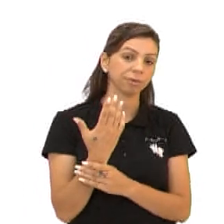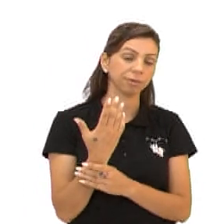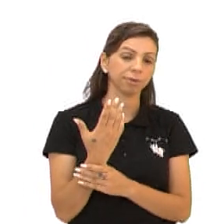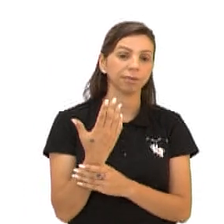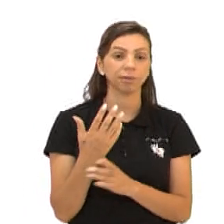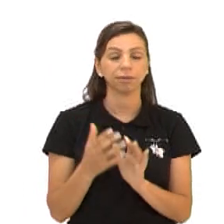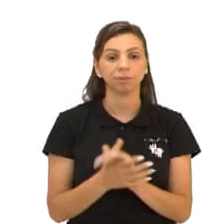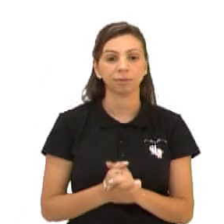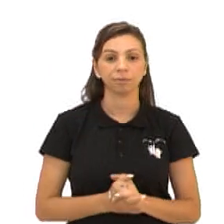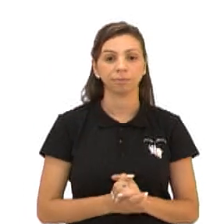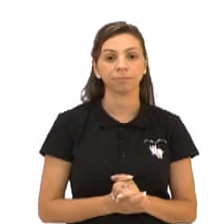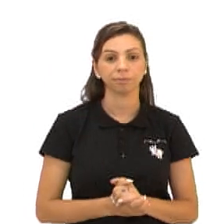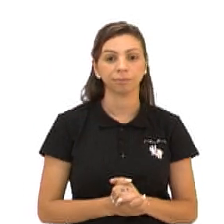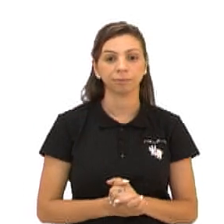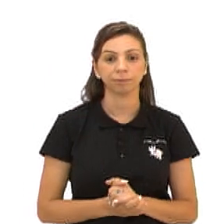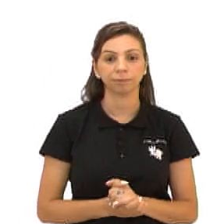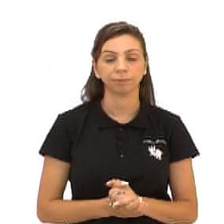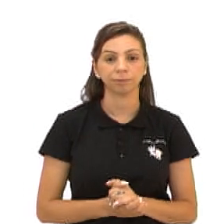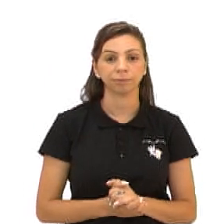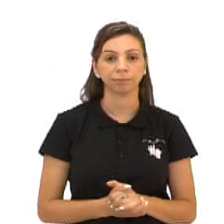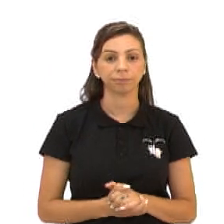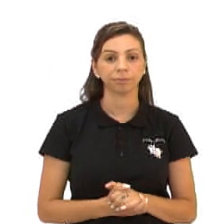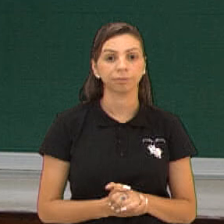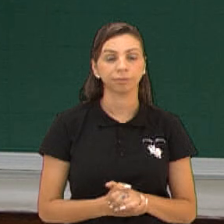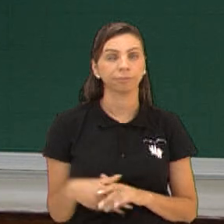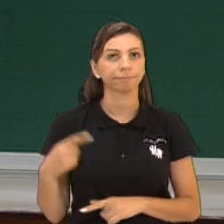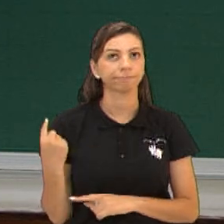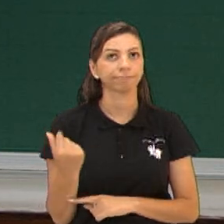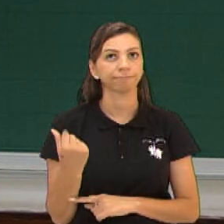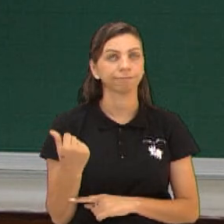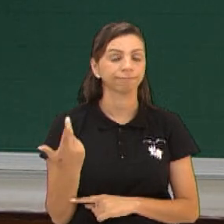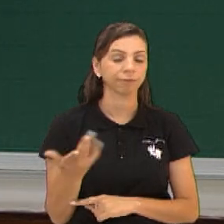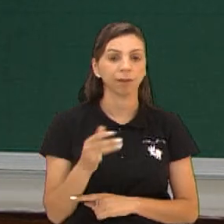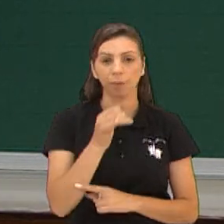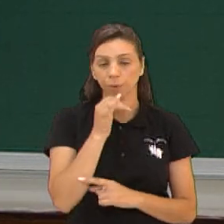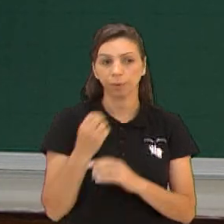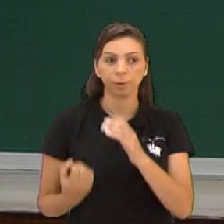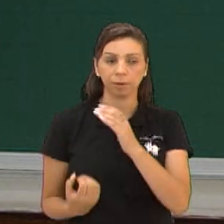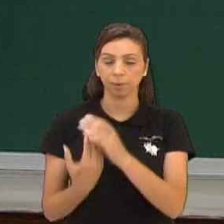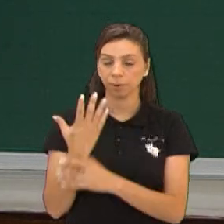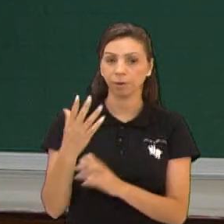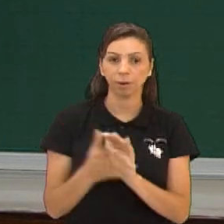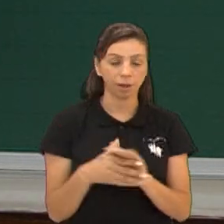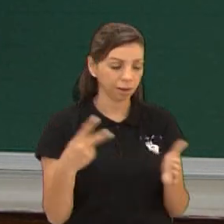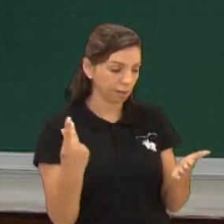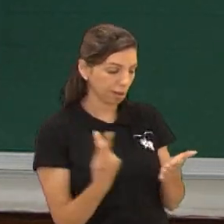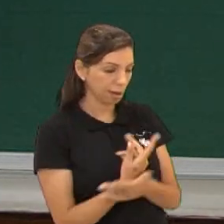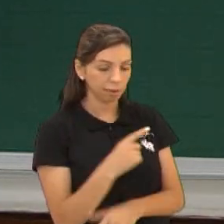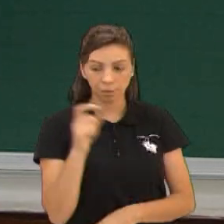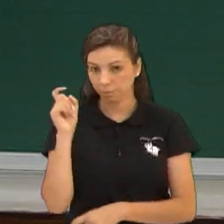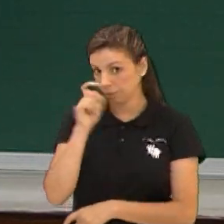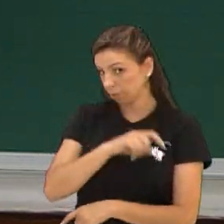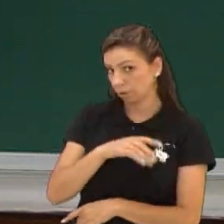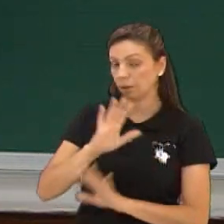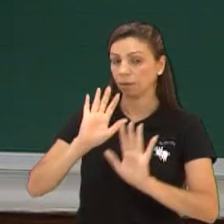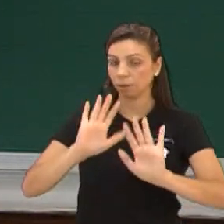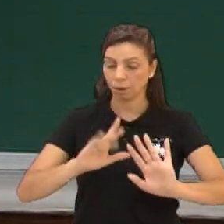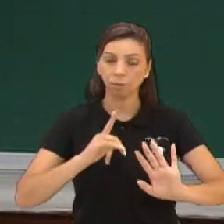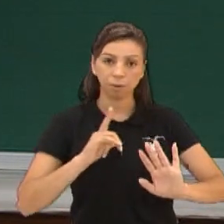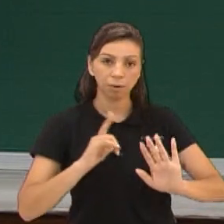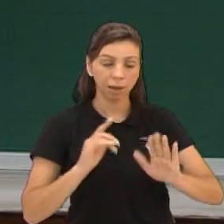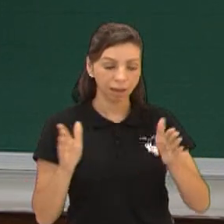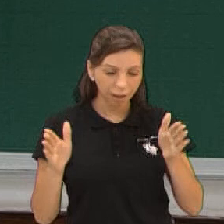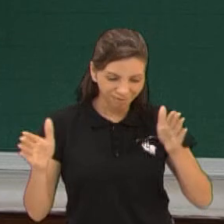nuance ou seja não Esse é o meio do caminho entre estar enganado e trapacear até porque